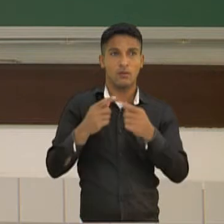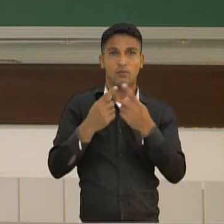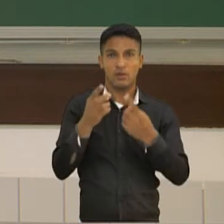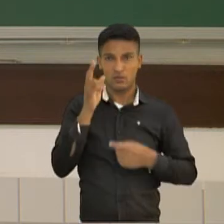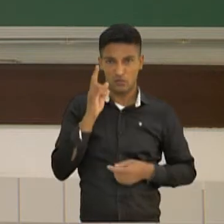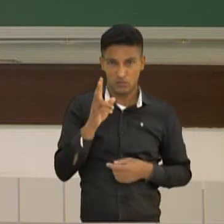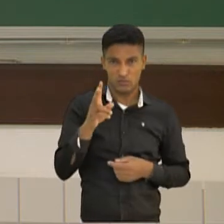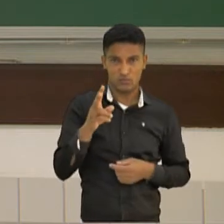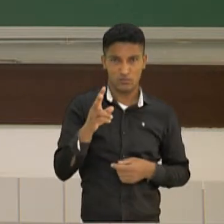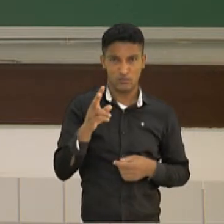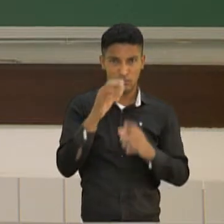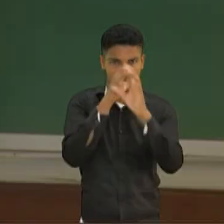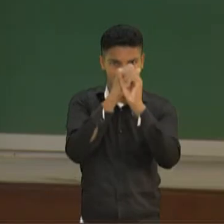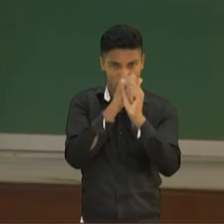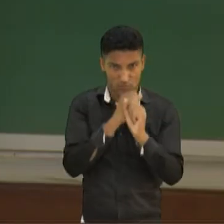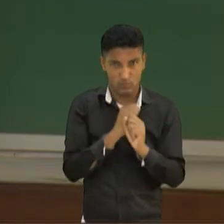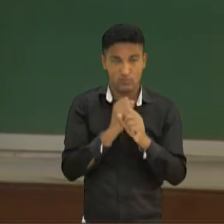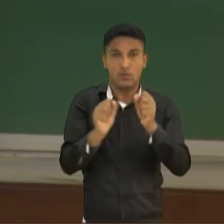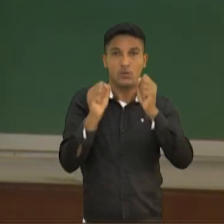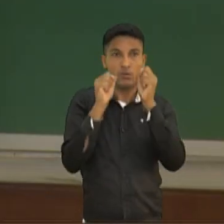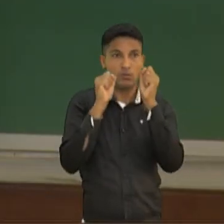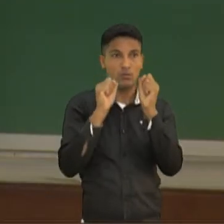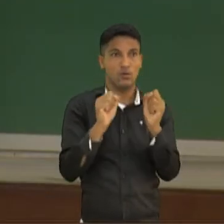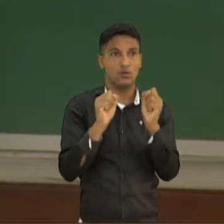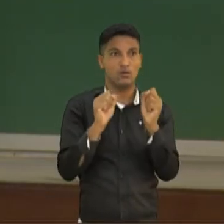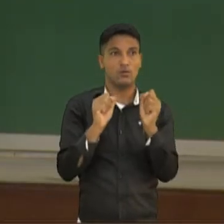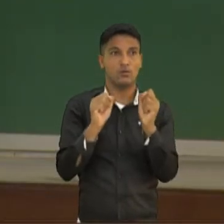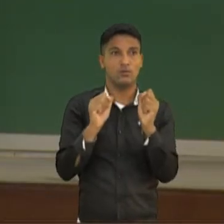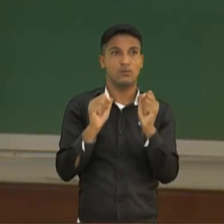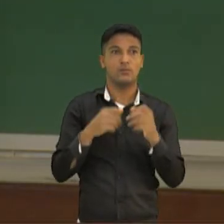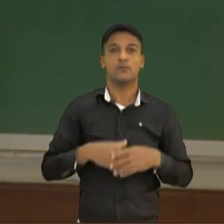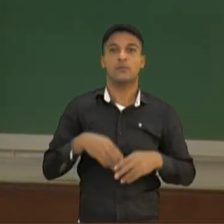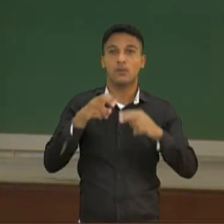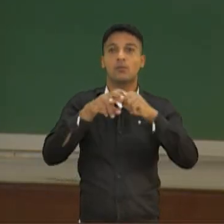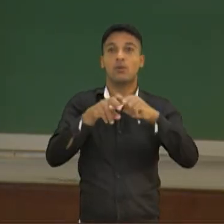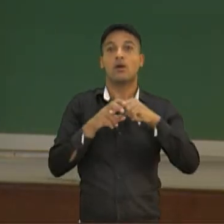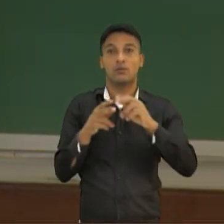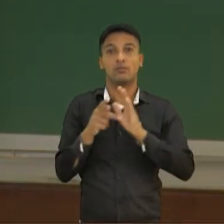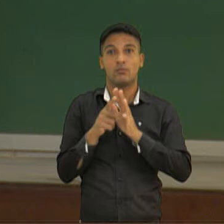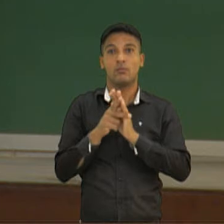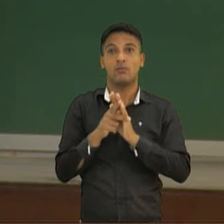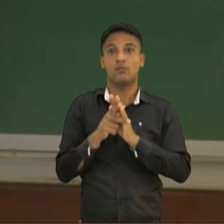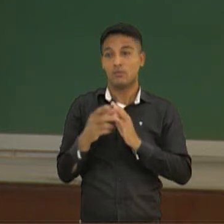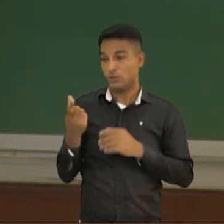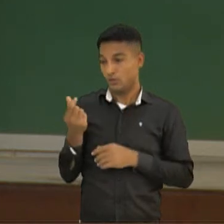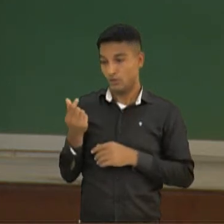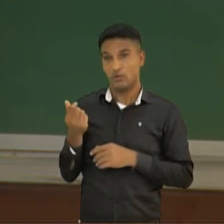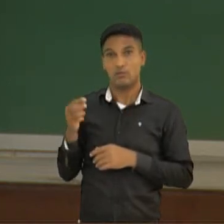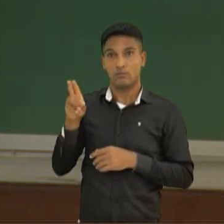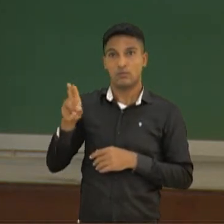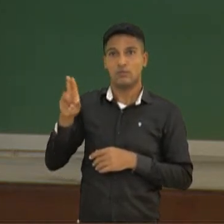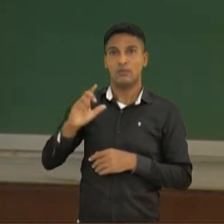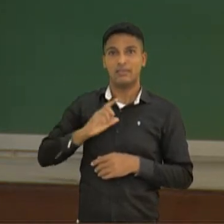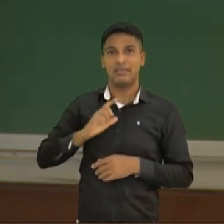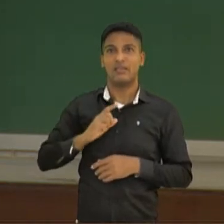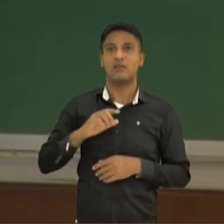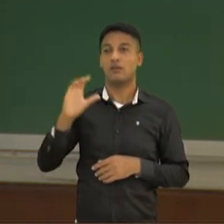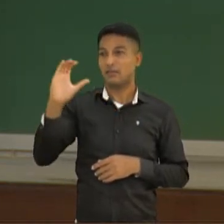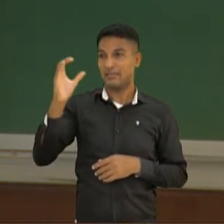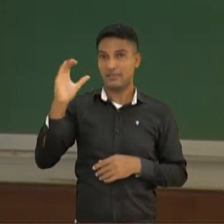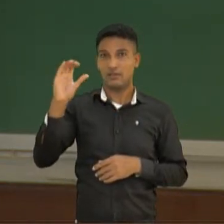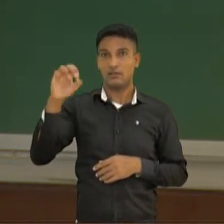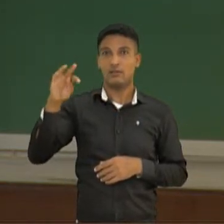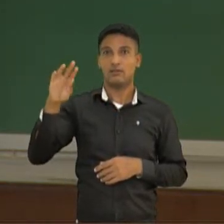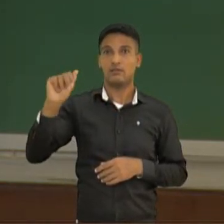essa conta? Posso. Por quê? A gente não está lidando com dinheiro. Com dinheiro não existe os centavos. Então, eu posso continuar